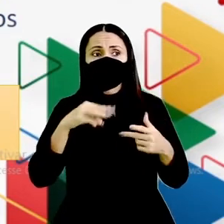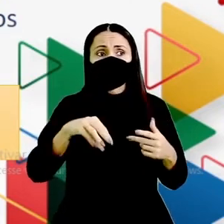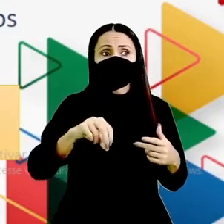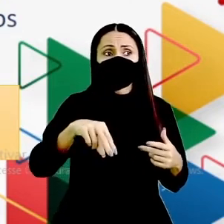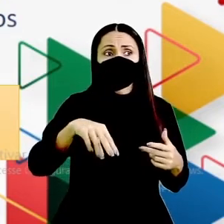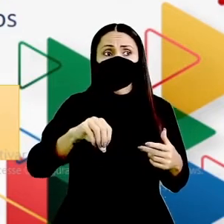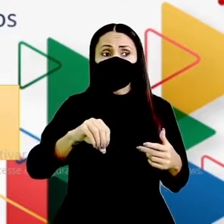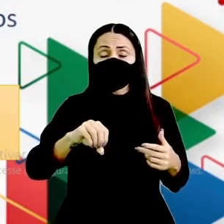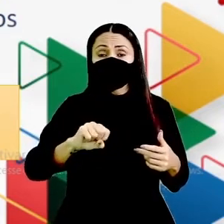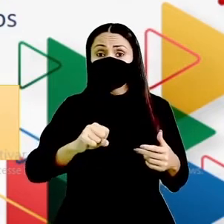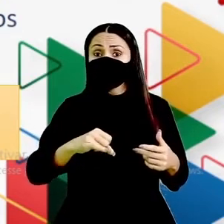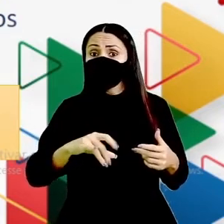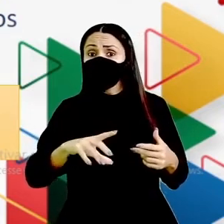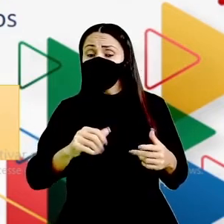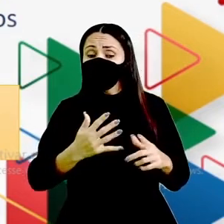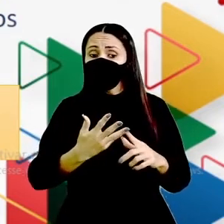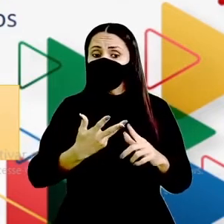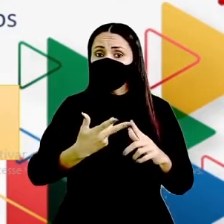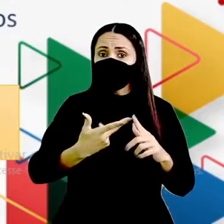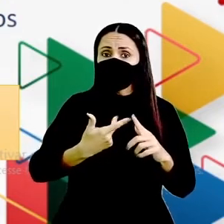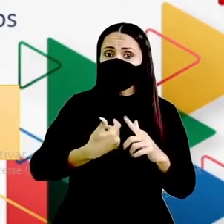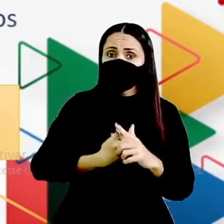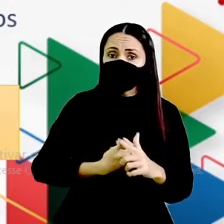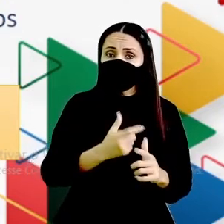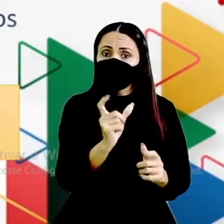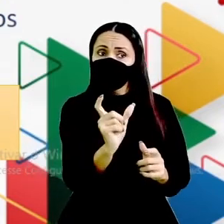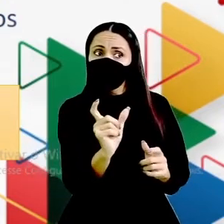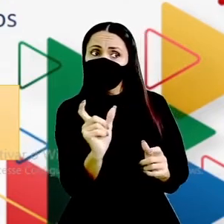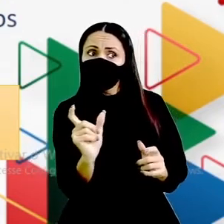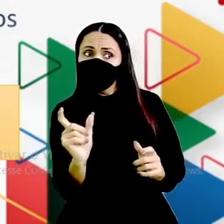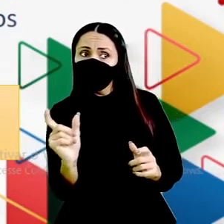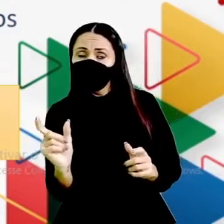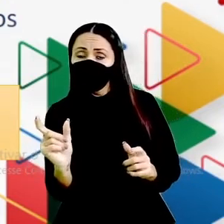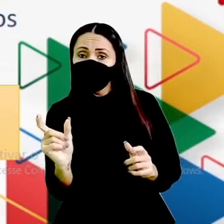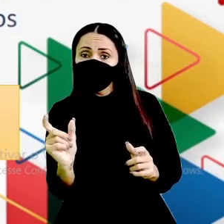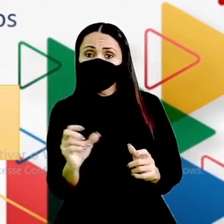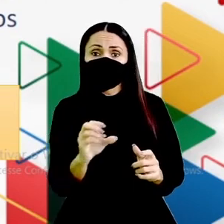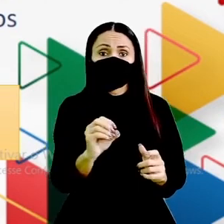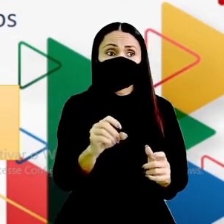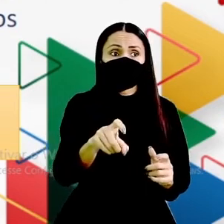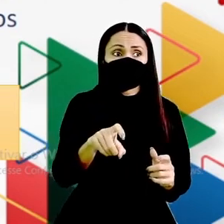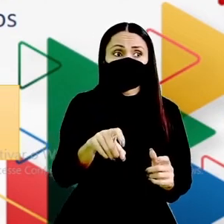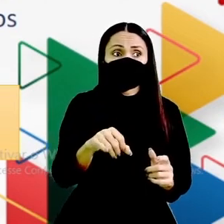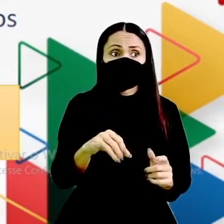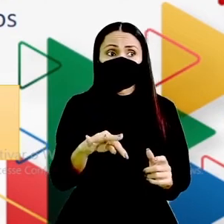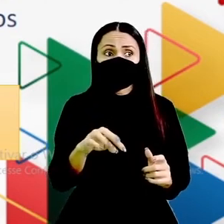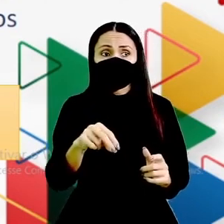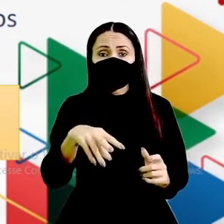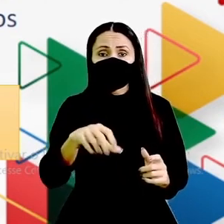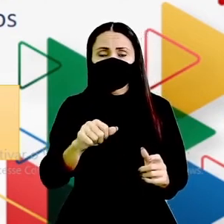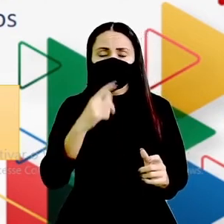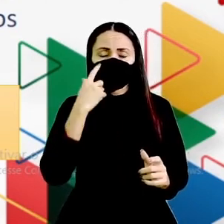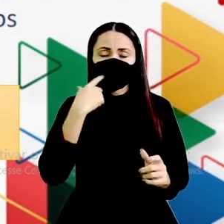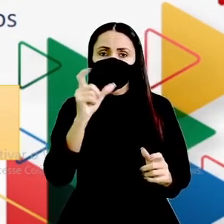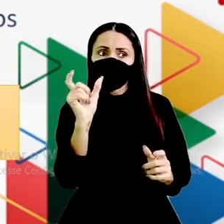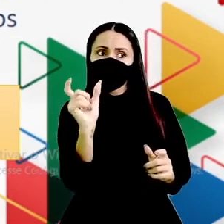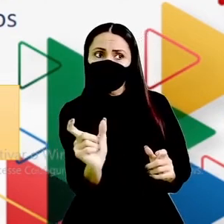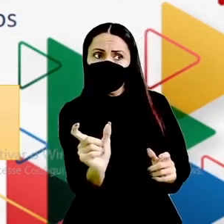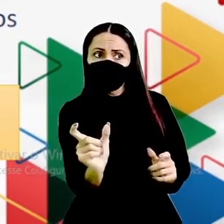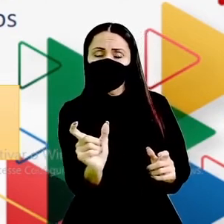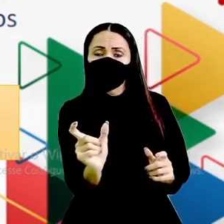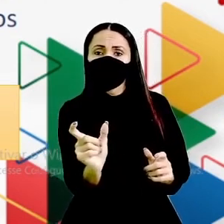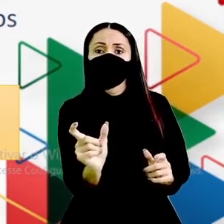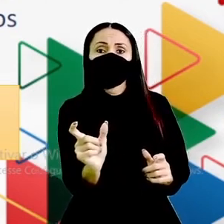falo da quantidade de sílabas. Oxítono é o posicionamento dela, tá certo? Onde é que